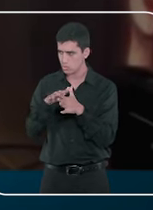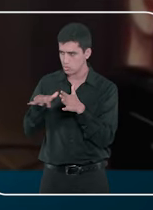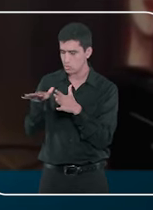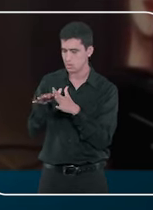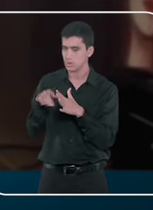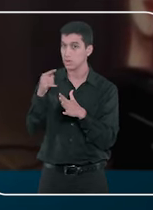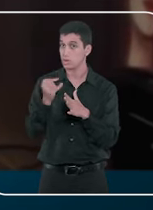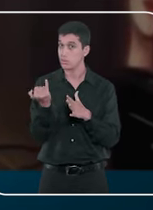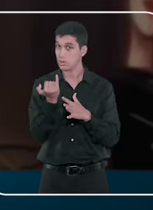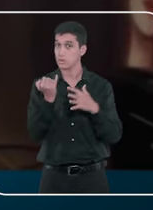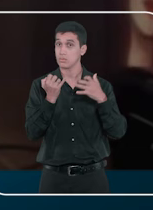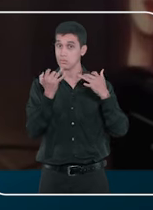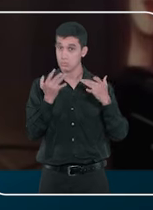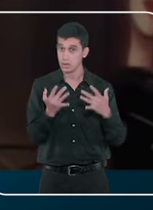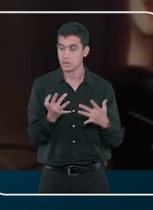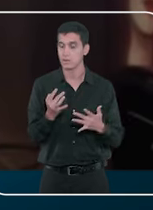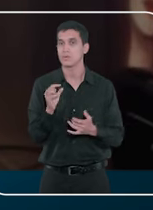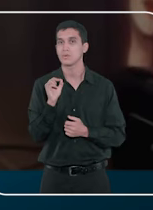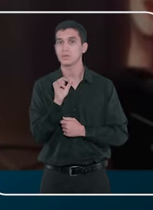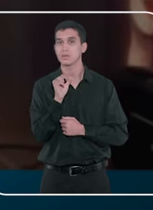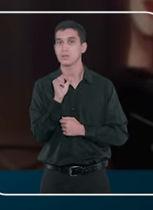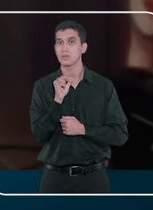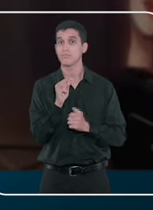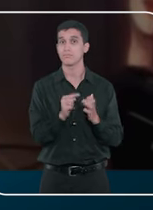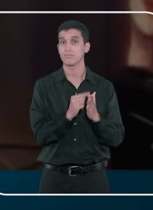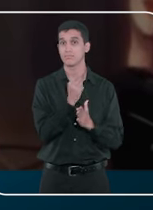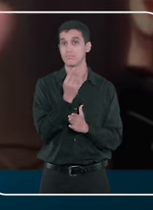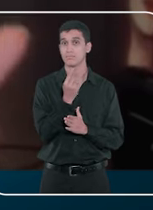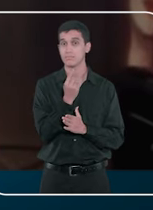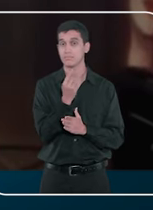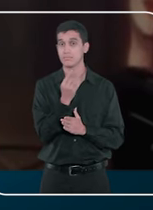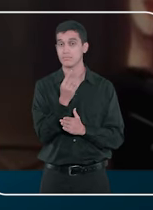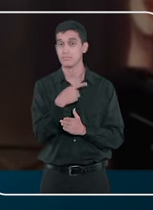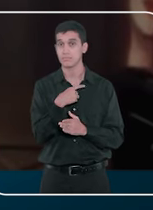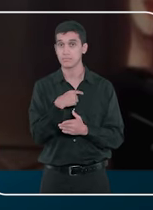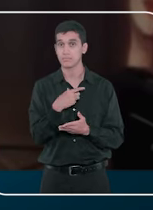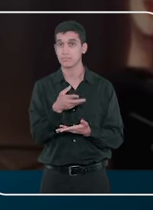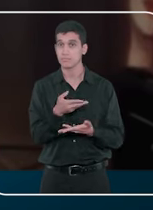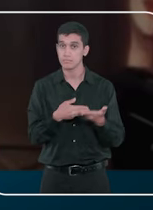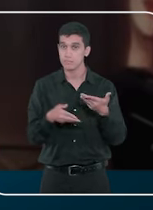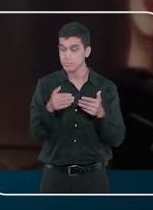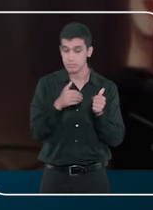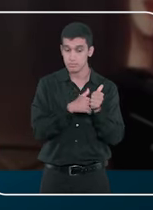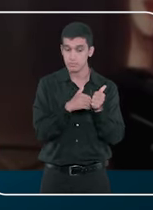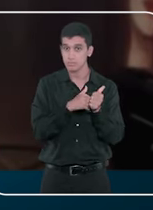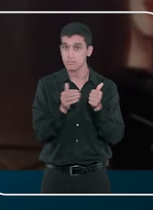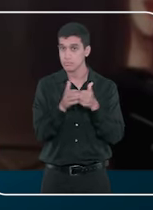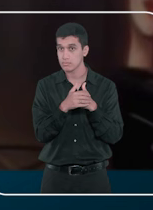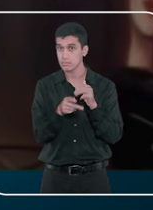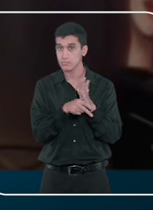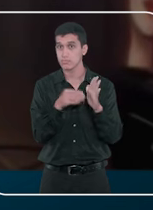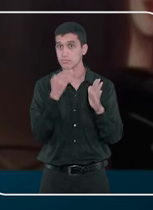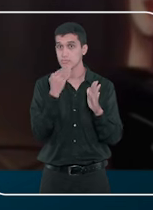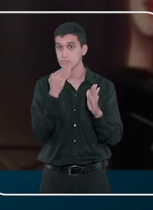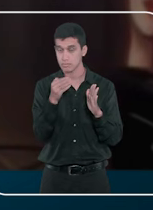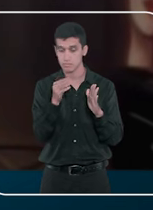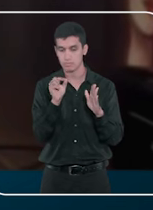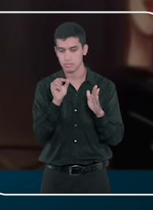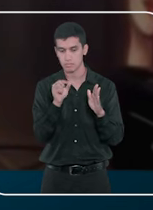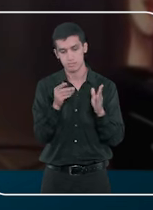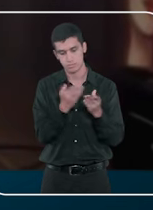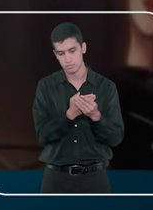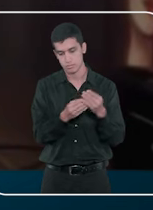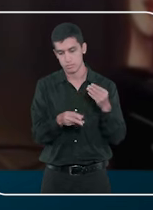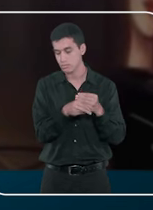dúvida nenhuma, em primeiro lugar, a distribuição sigilosa do pedido de